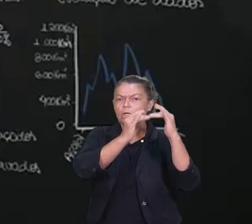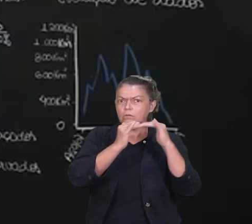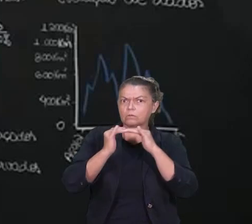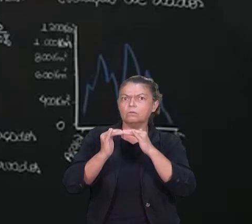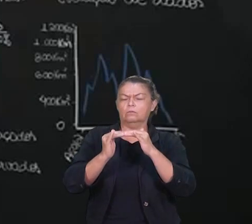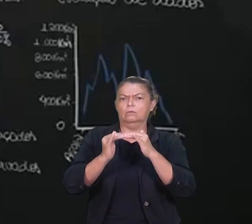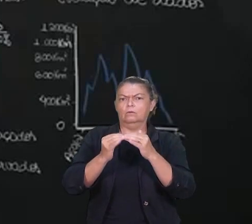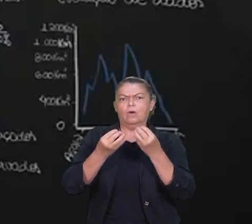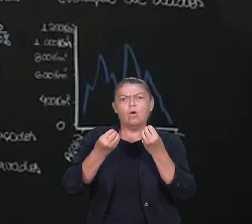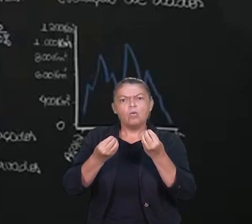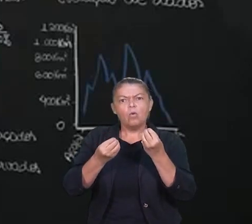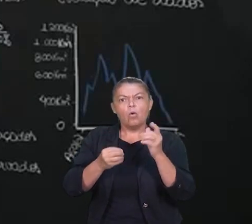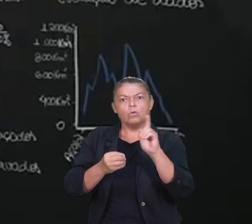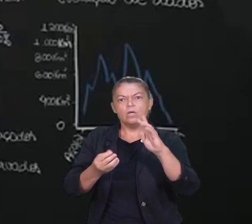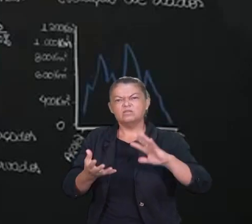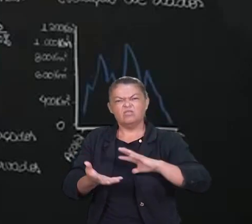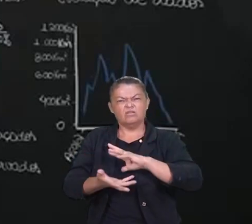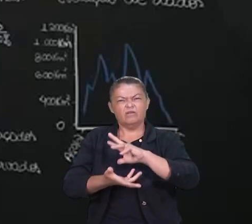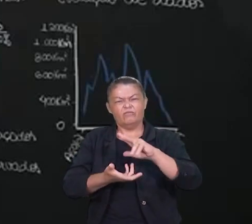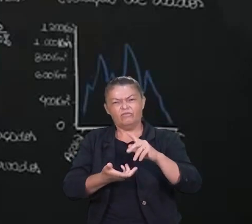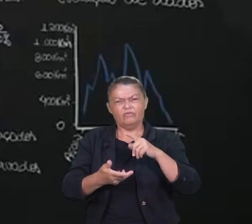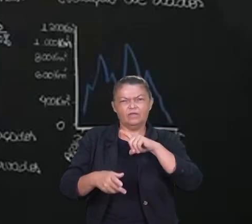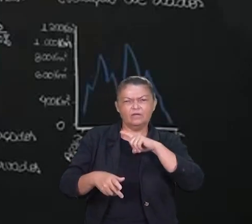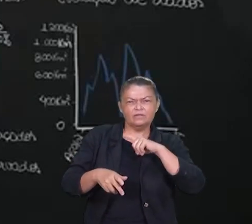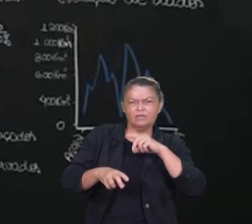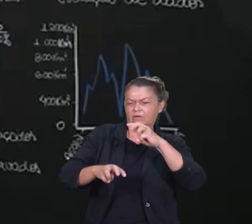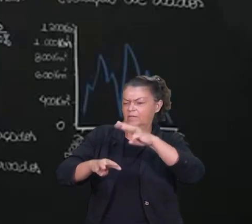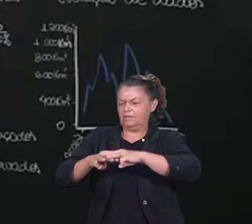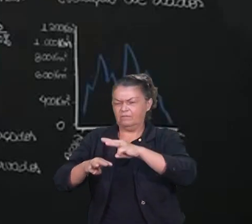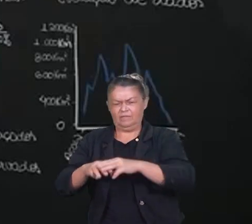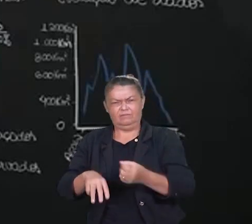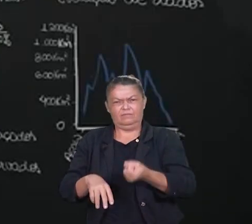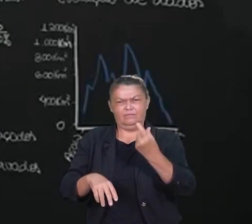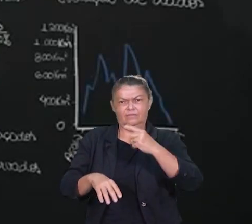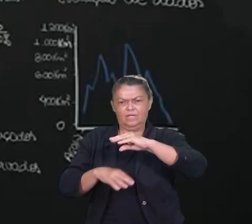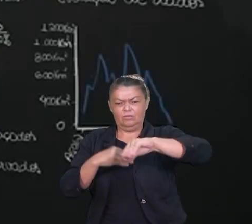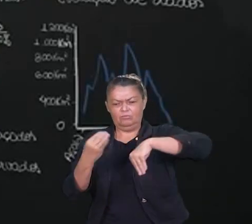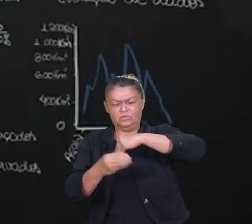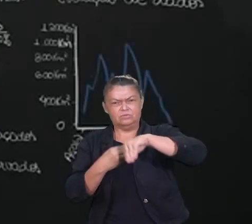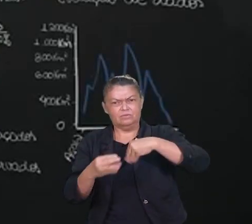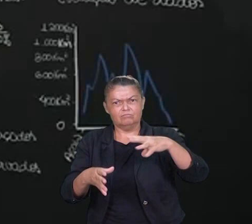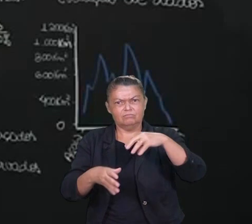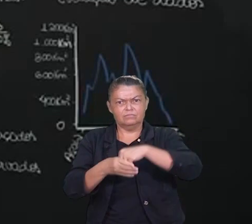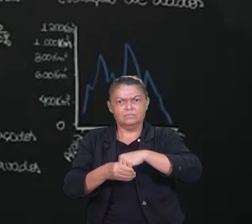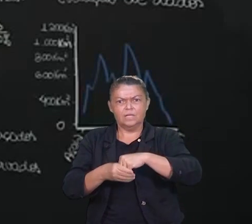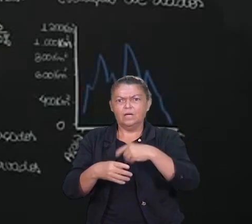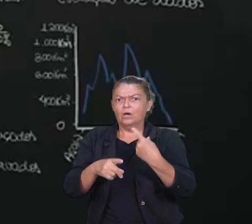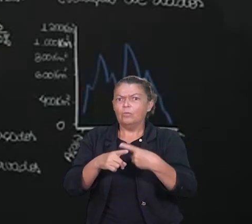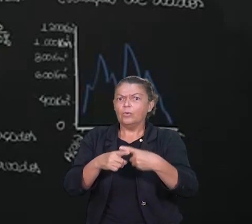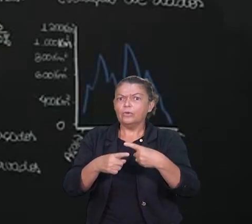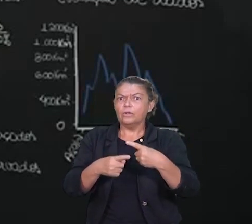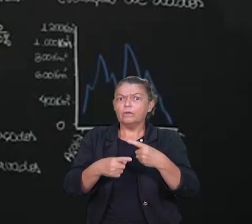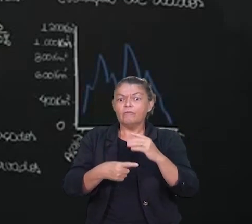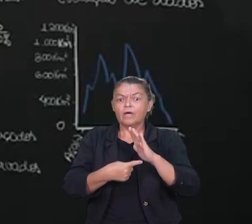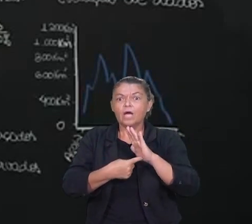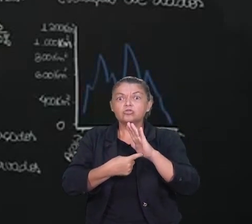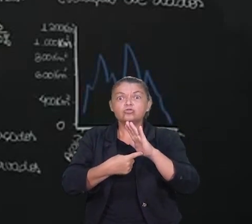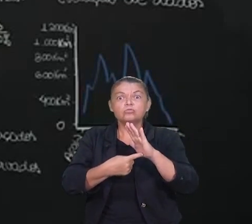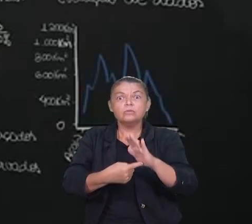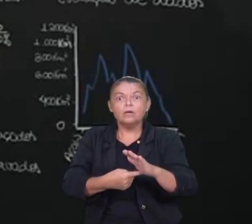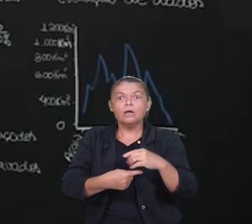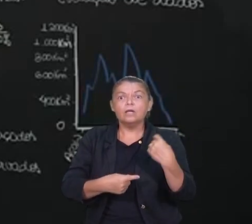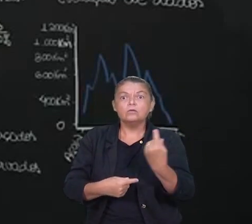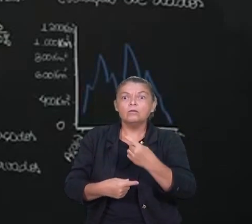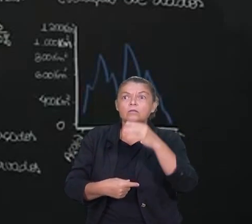estudar matemática, não é não? Mas a matemática ela é de extrema importância dentro da geografia, porque ela vai ajudar a gente a compreender o mundo em que